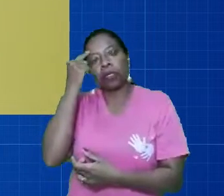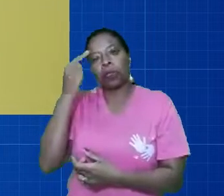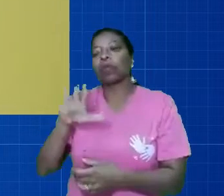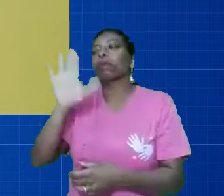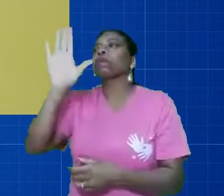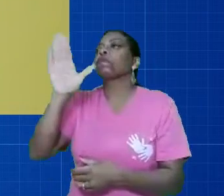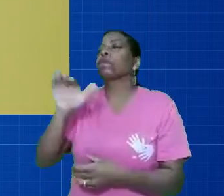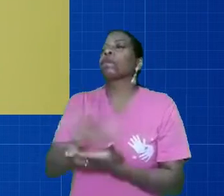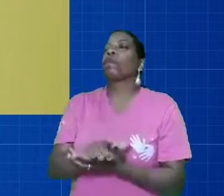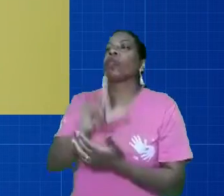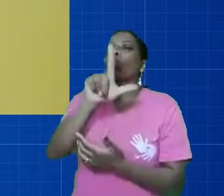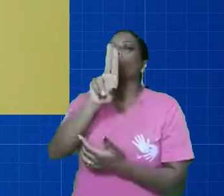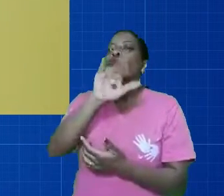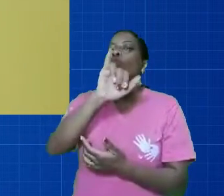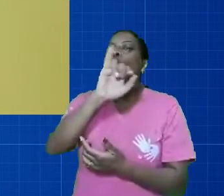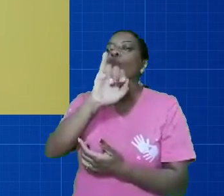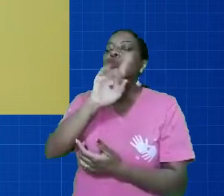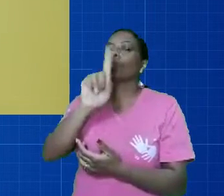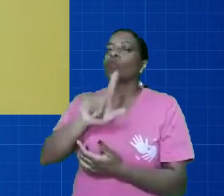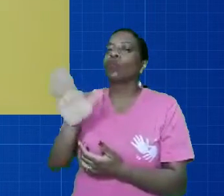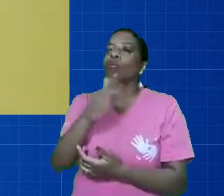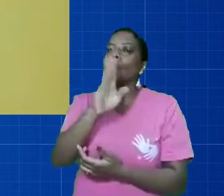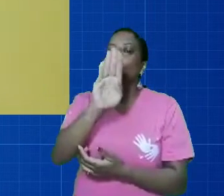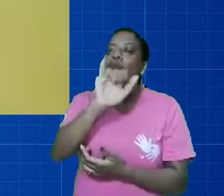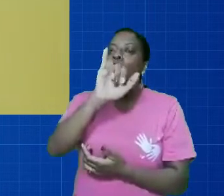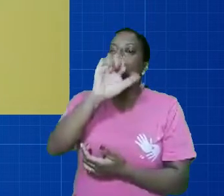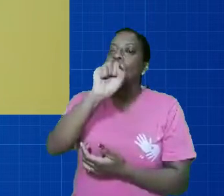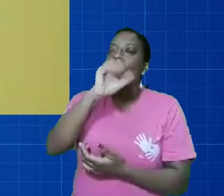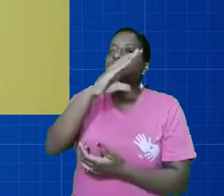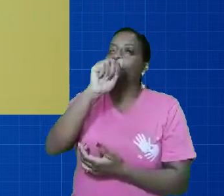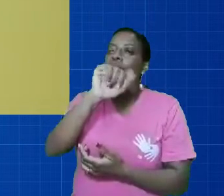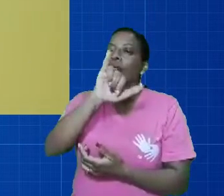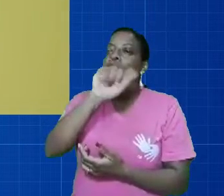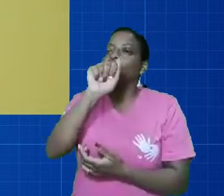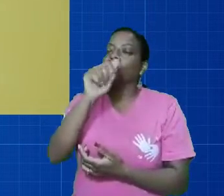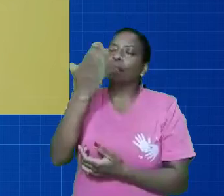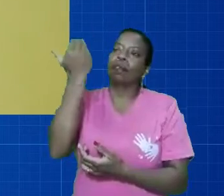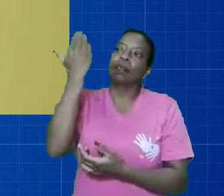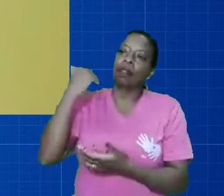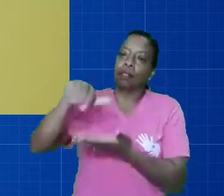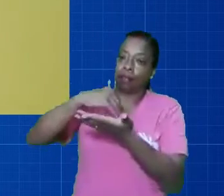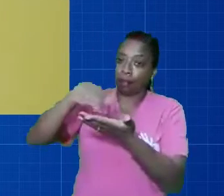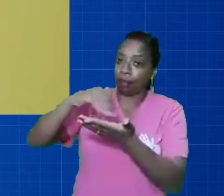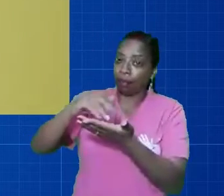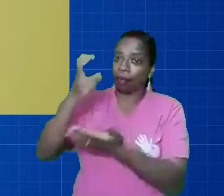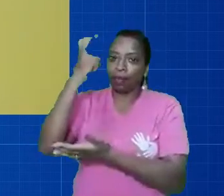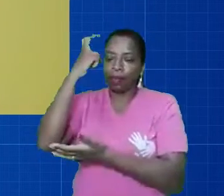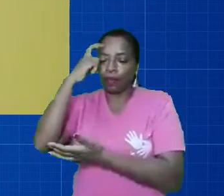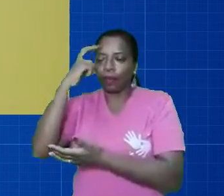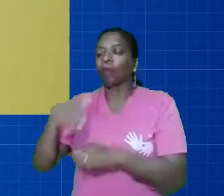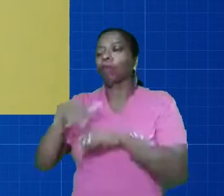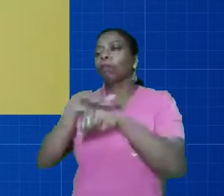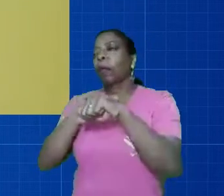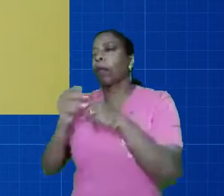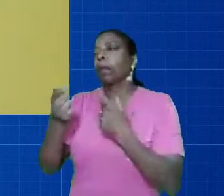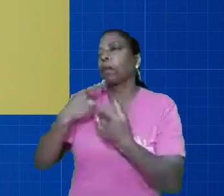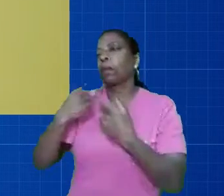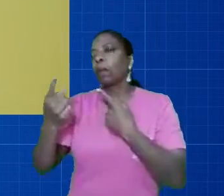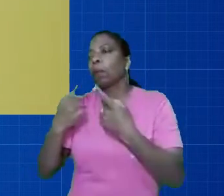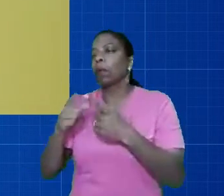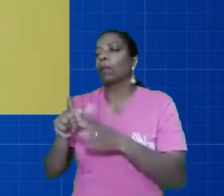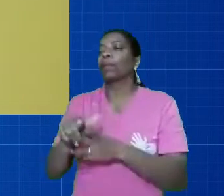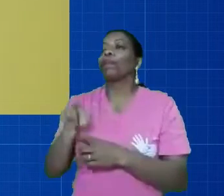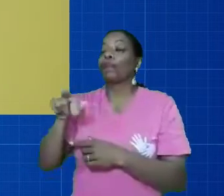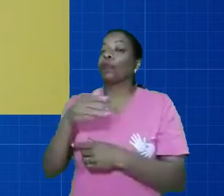Biscaia era o secretário de cultura da época, né? E aí o Luiz Biscaia apareceu lá na oficina, e eu